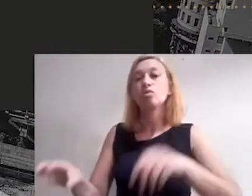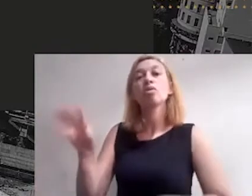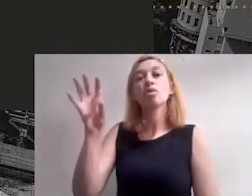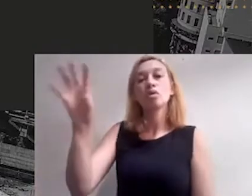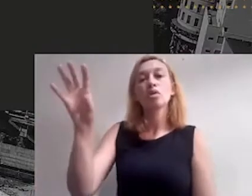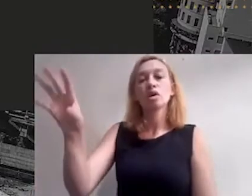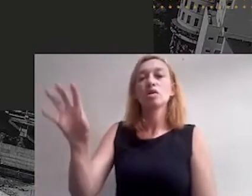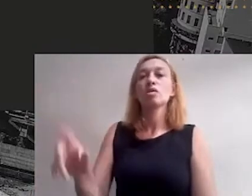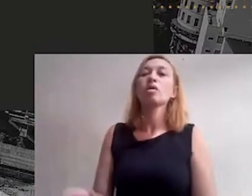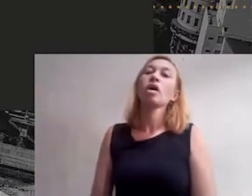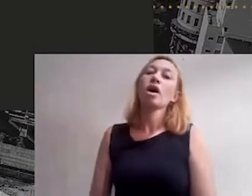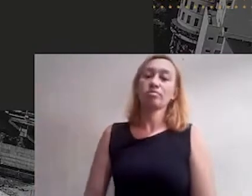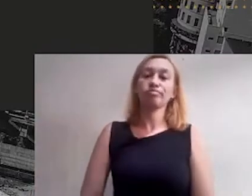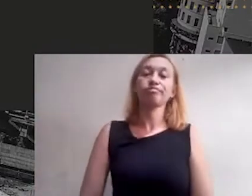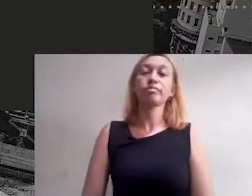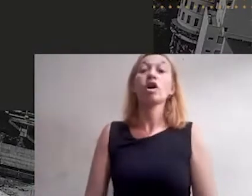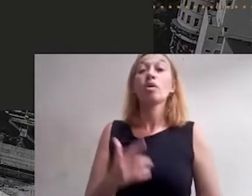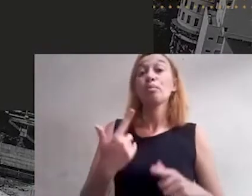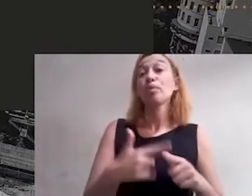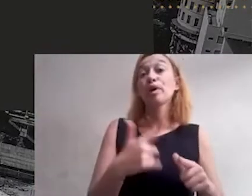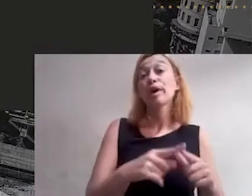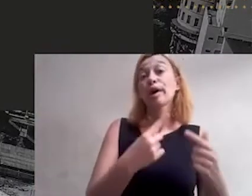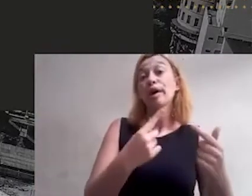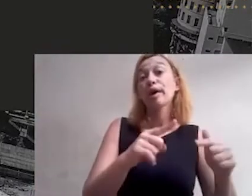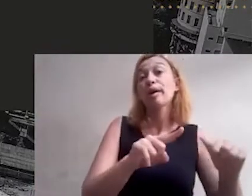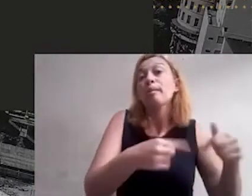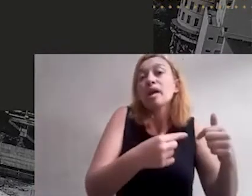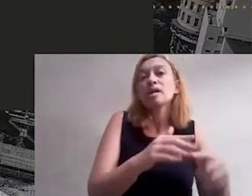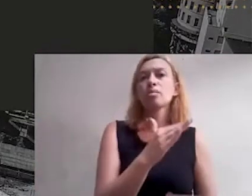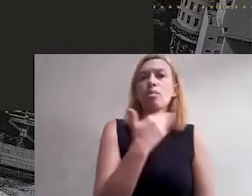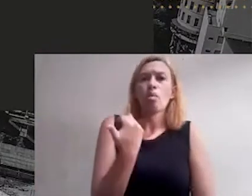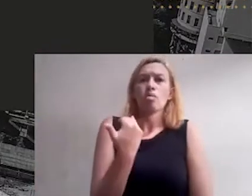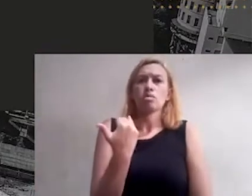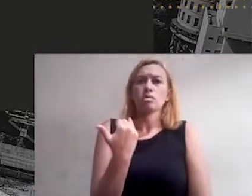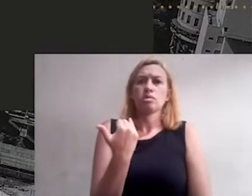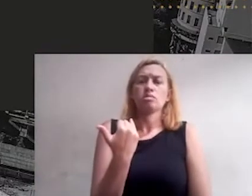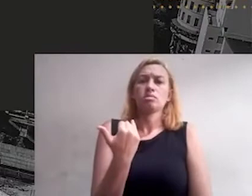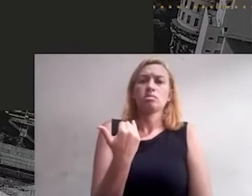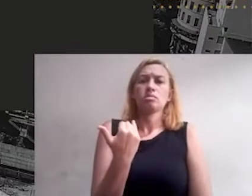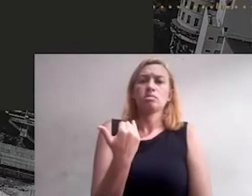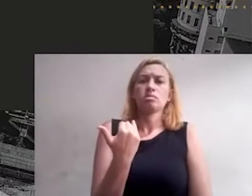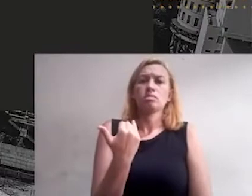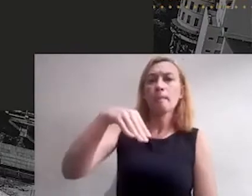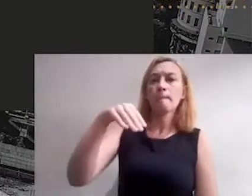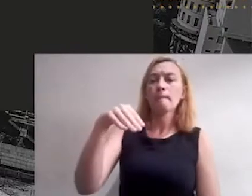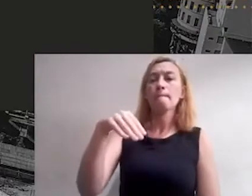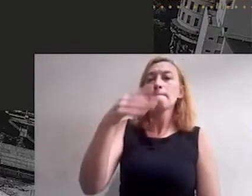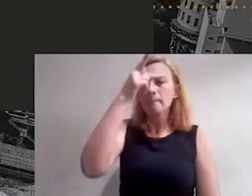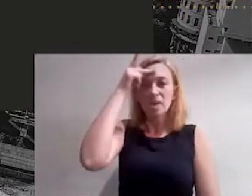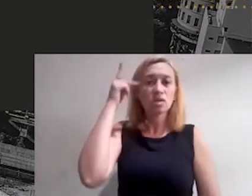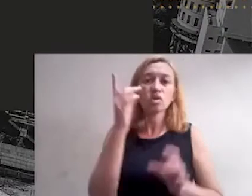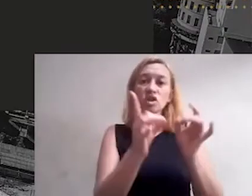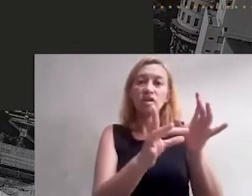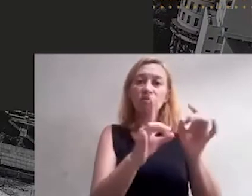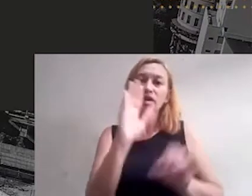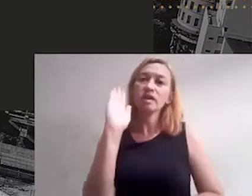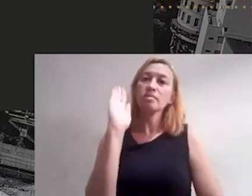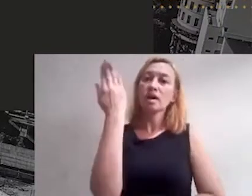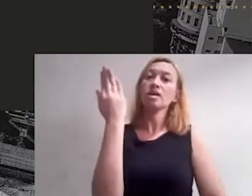para outra, porque estava com ameaça de morte de madeireiros. E foi ameaça velada